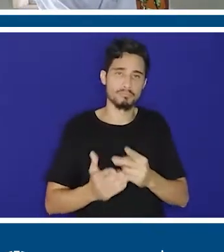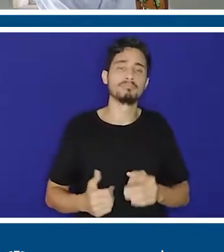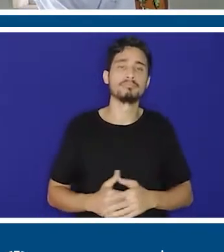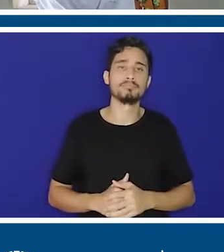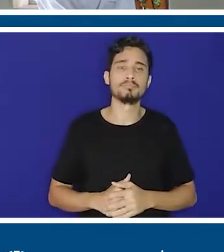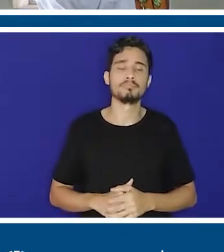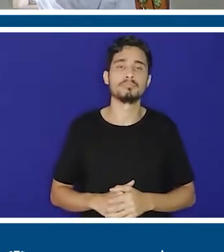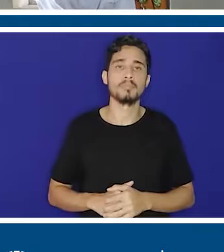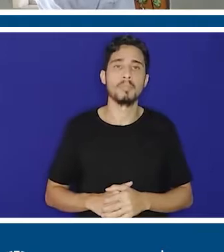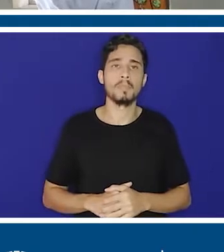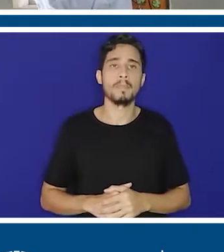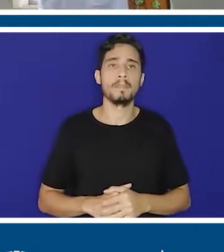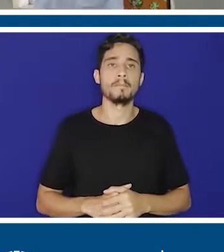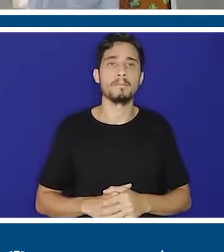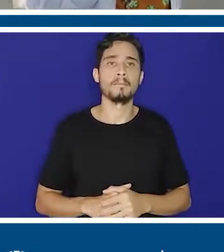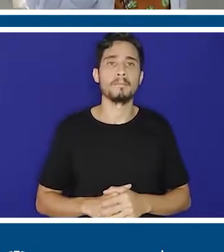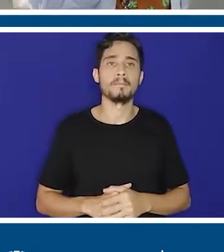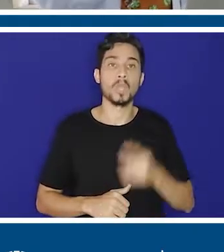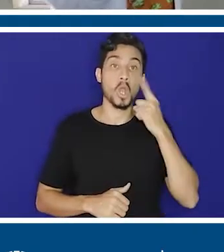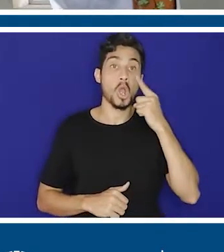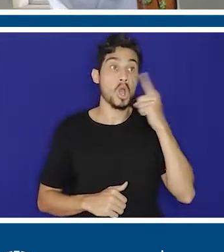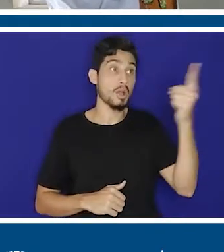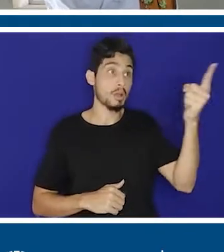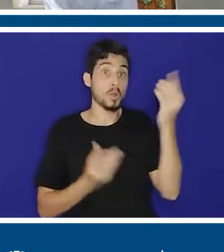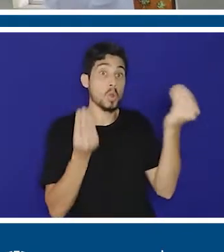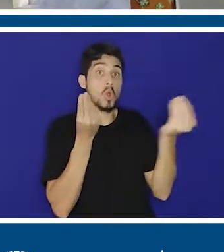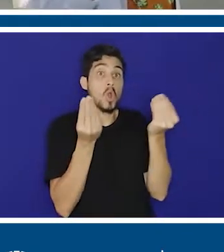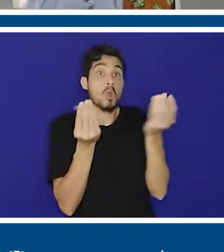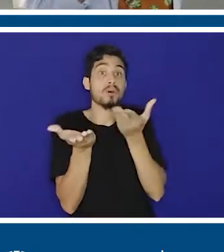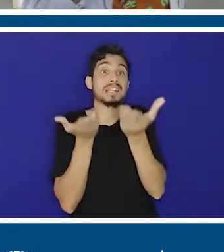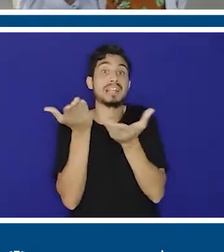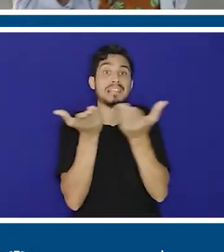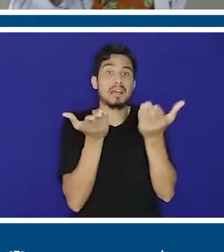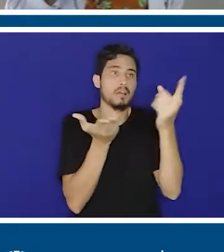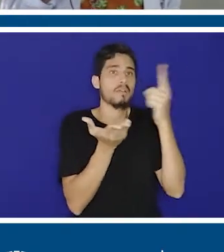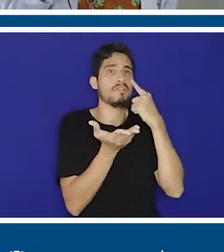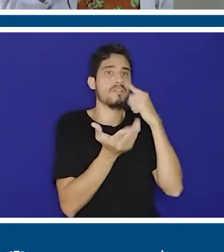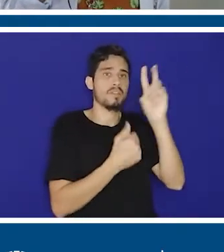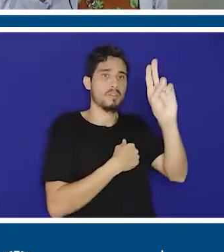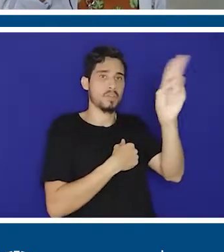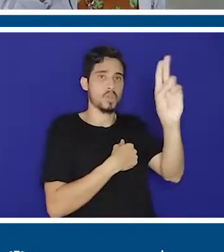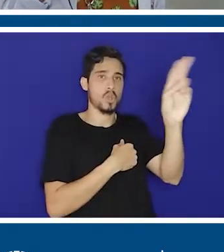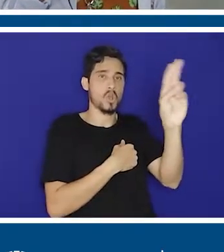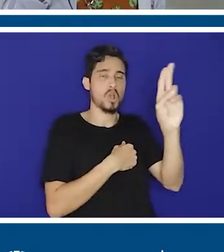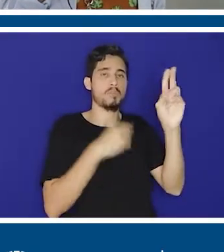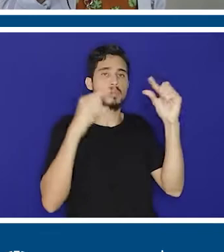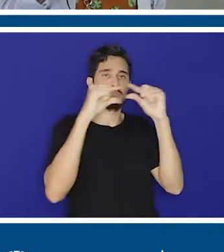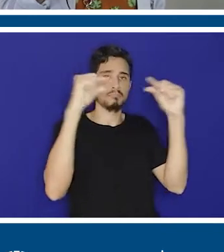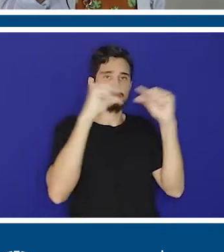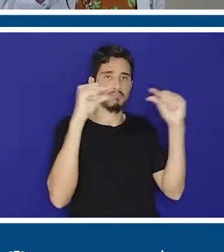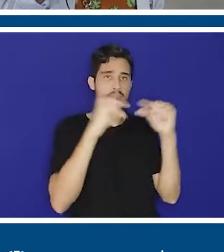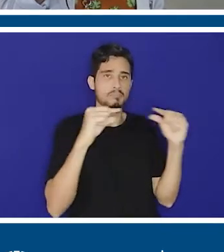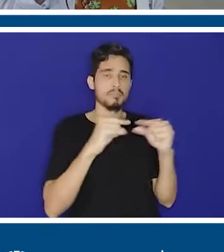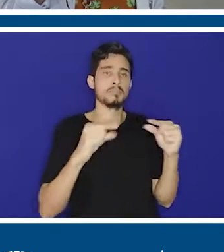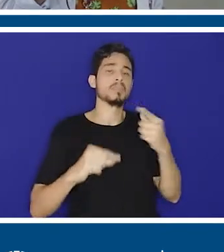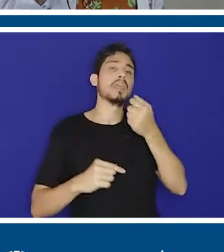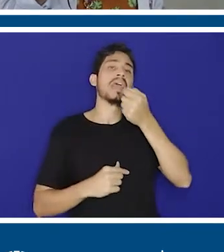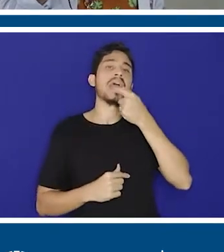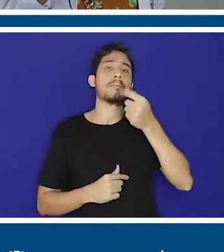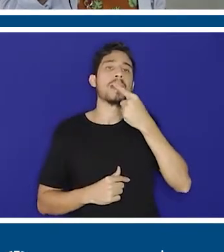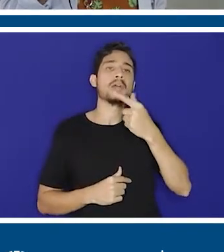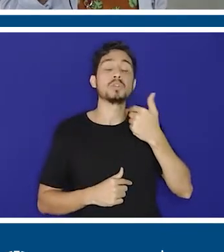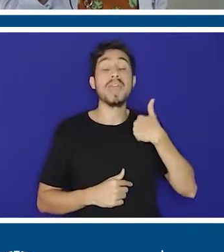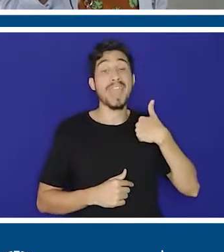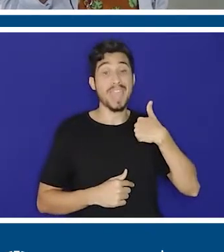Então eu tenho ali a risperidona, os mais modernos, né? Porque antigamente eu sou da época do